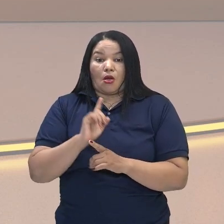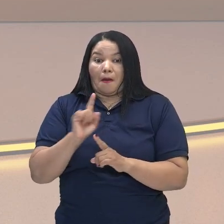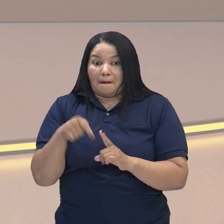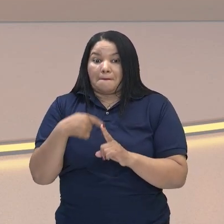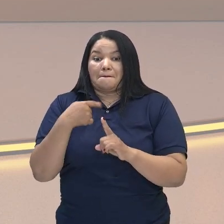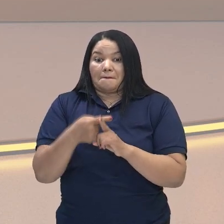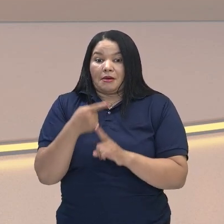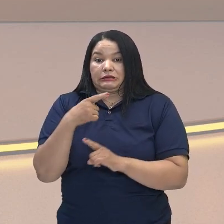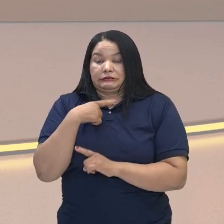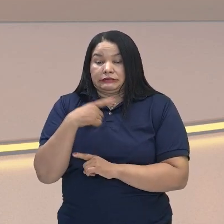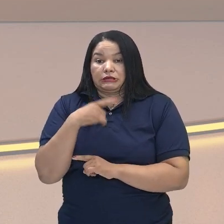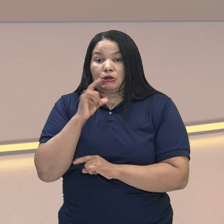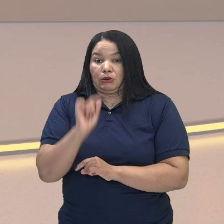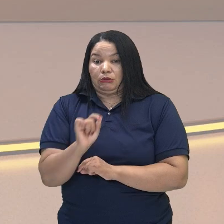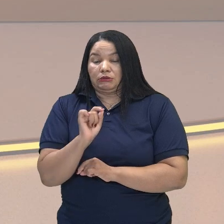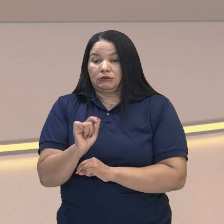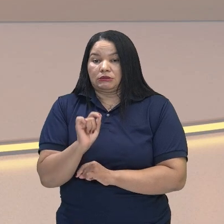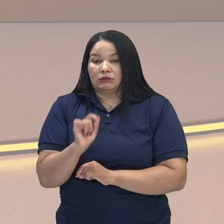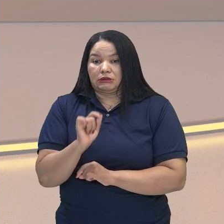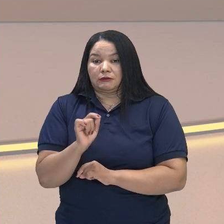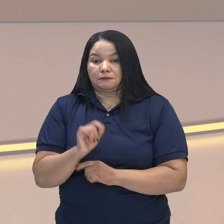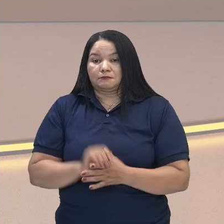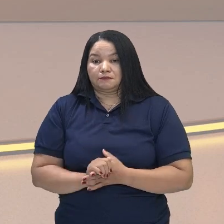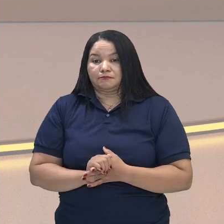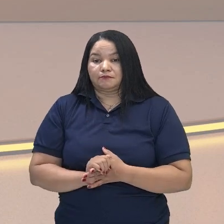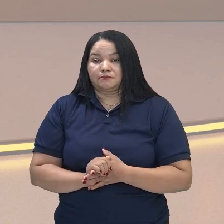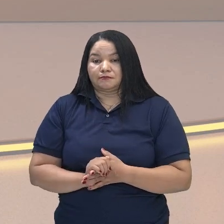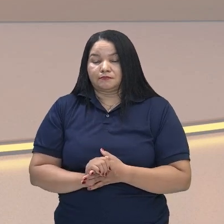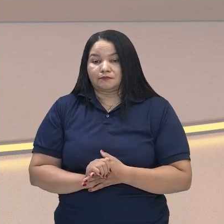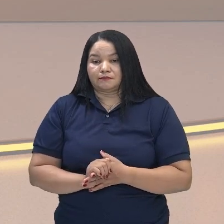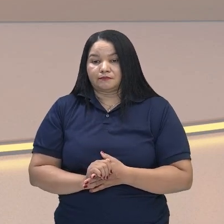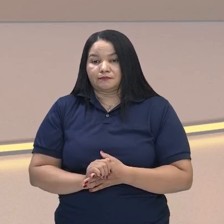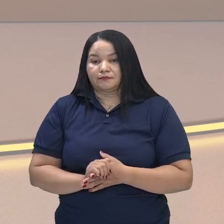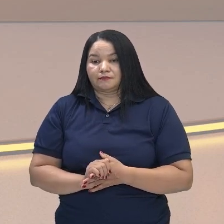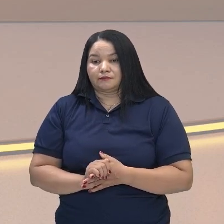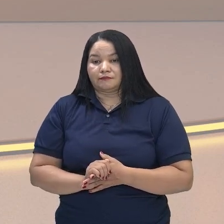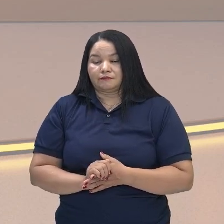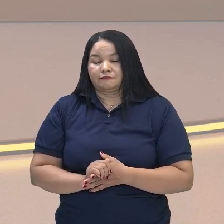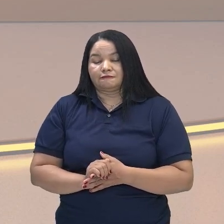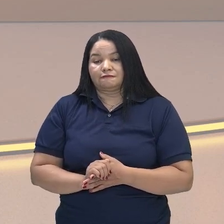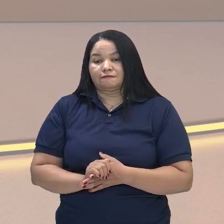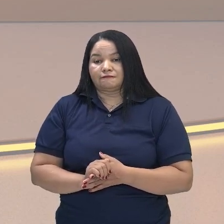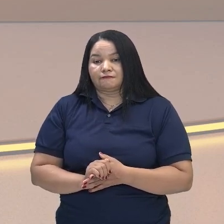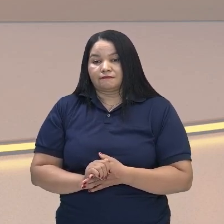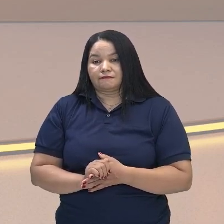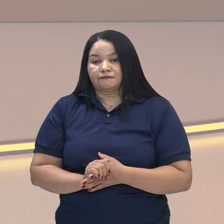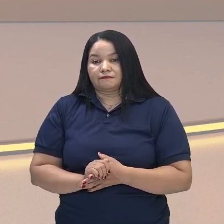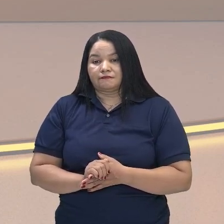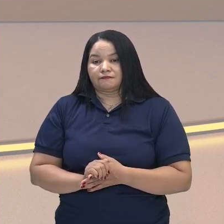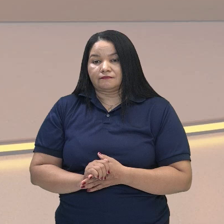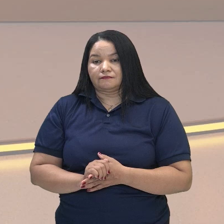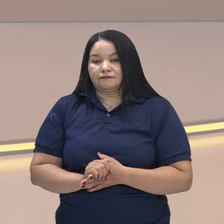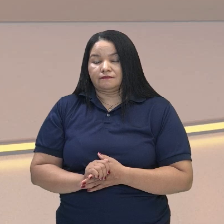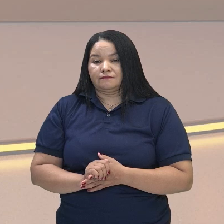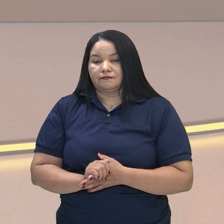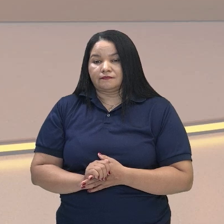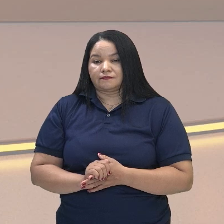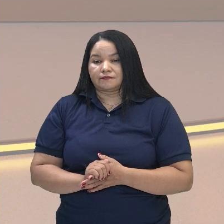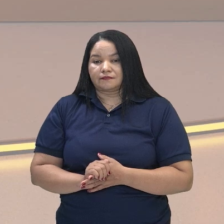também teremos quem? Também teremos aí a situação, né,